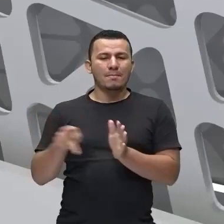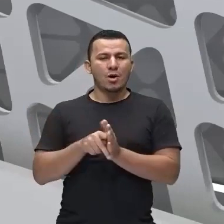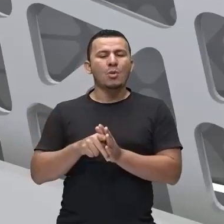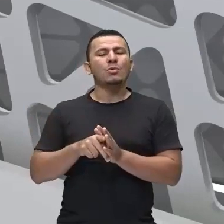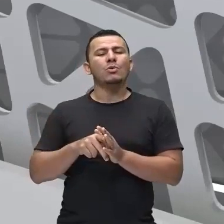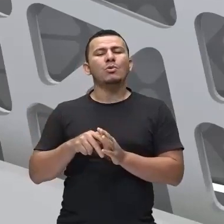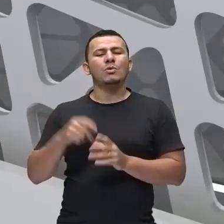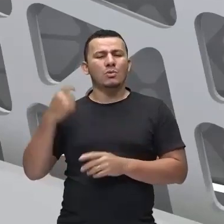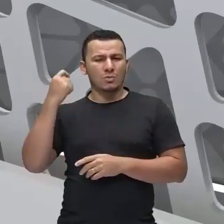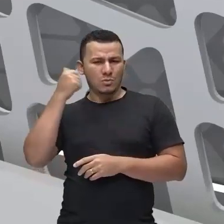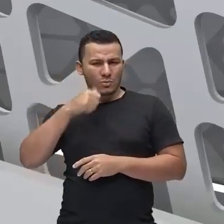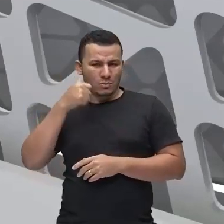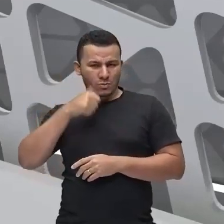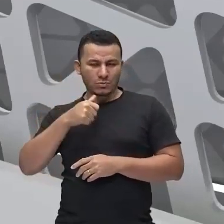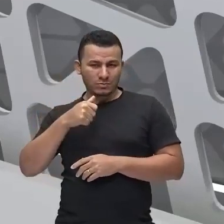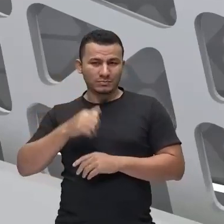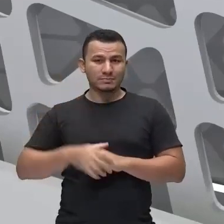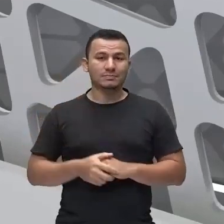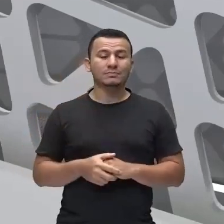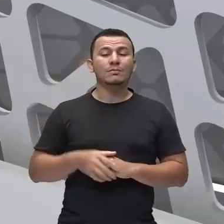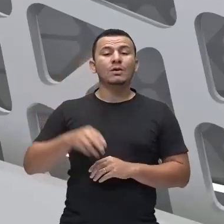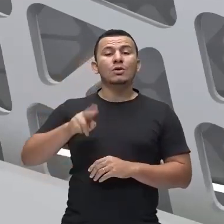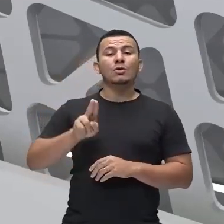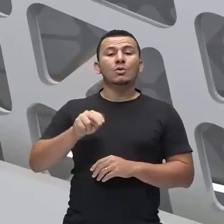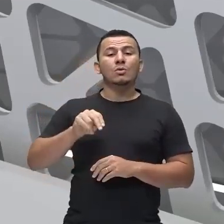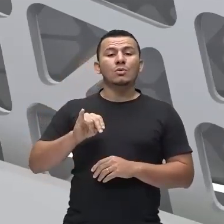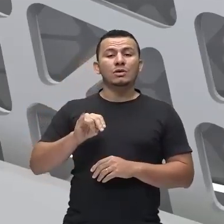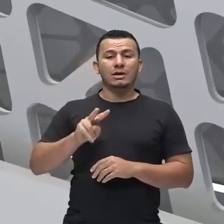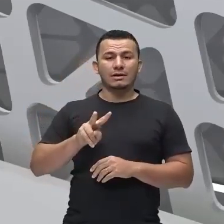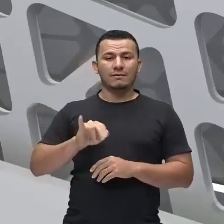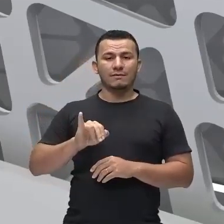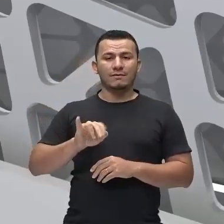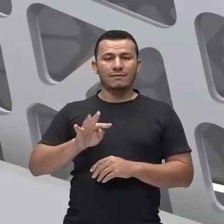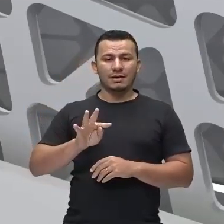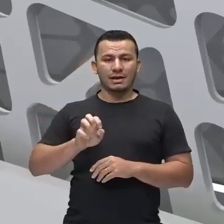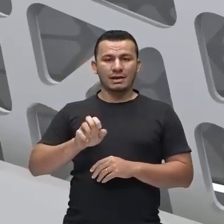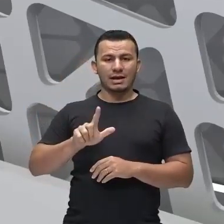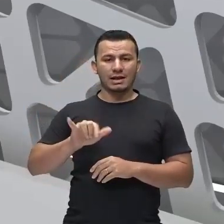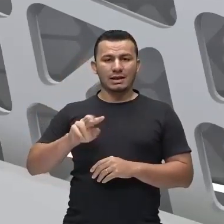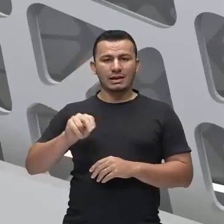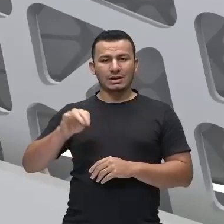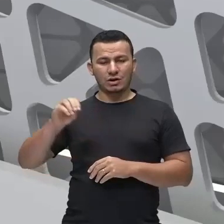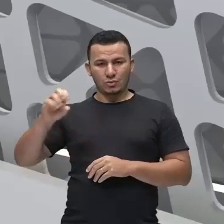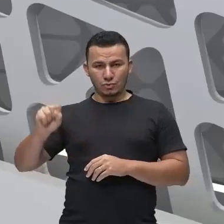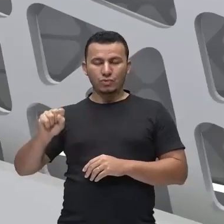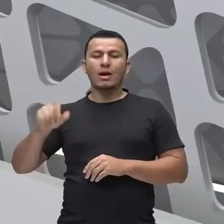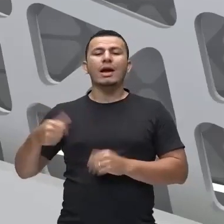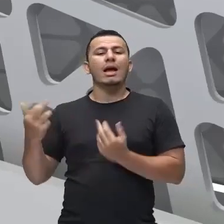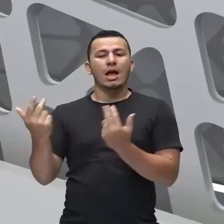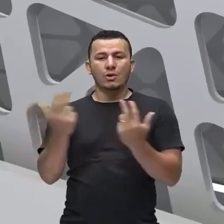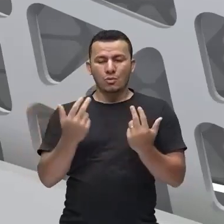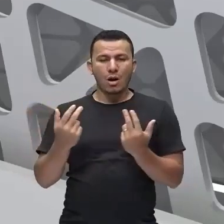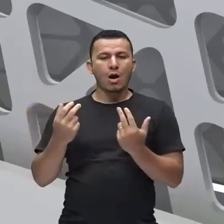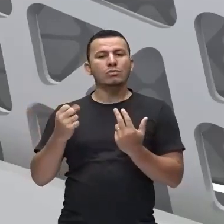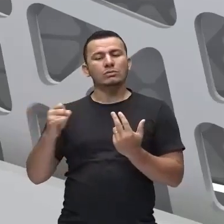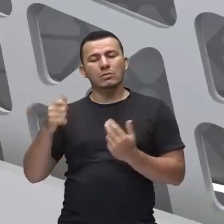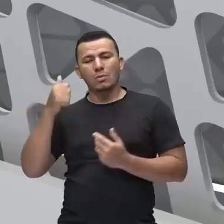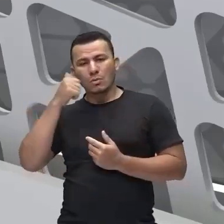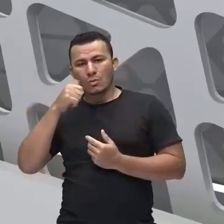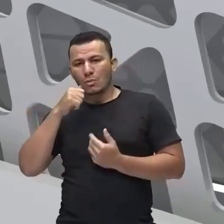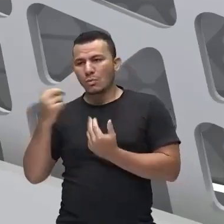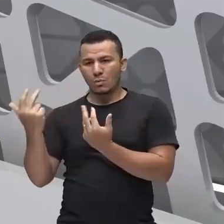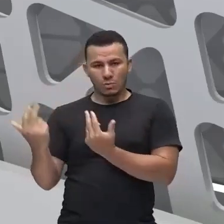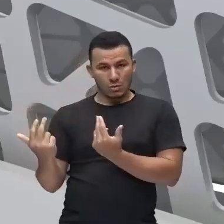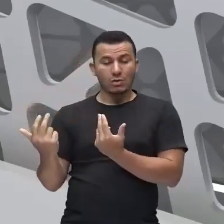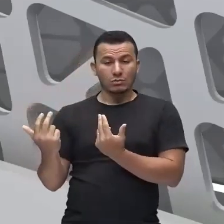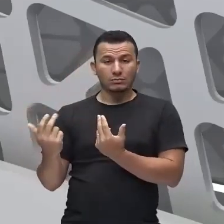feminino. Os gêmeos univitelinos, eles são obrigatoriamente sempre do mesmo sexo, tá? E